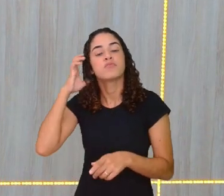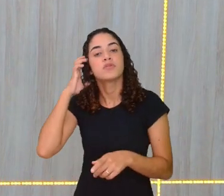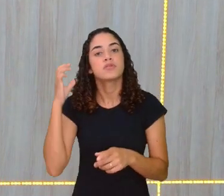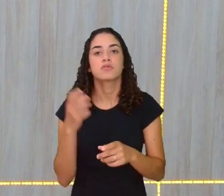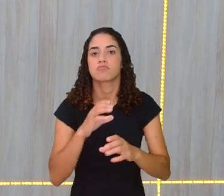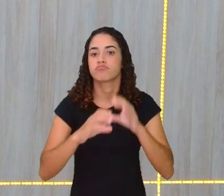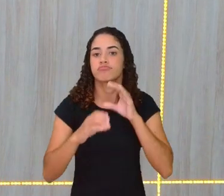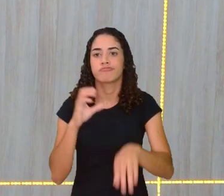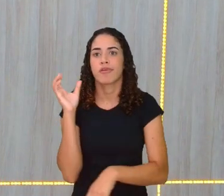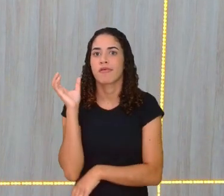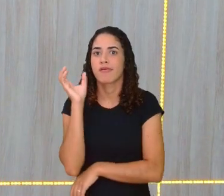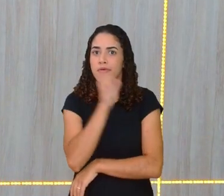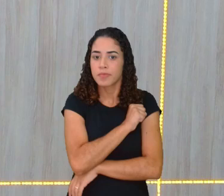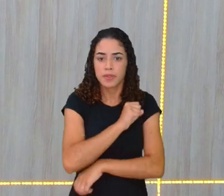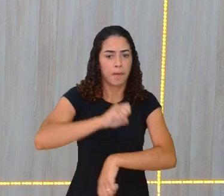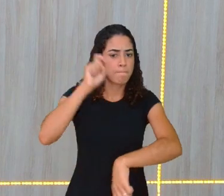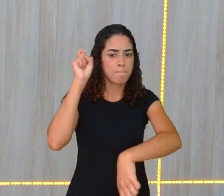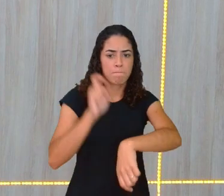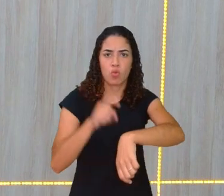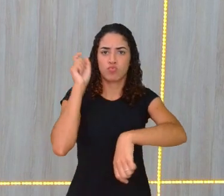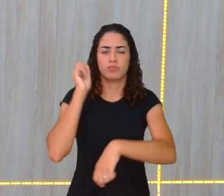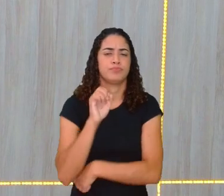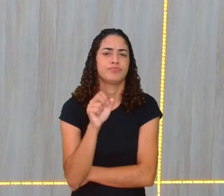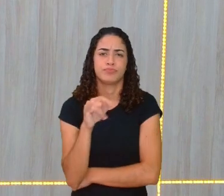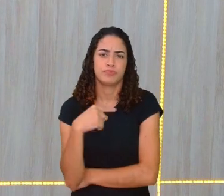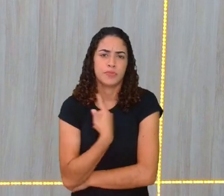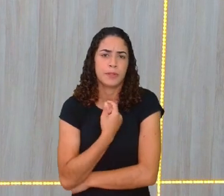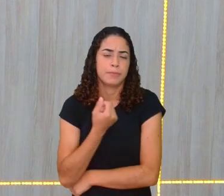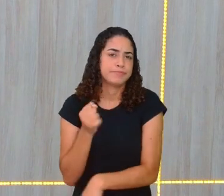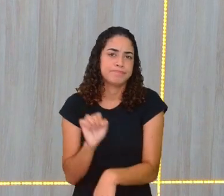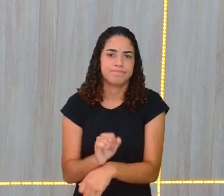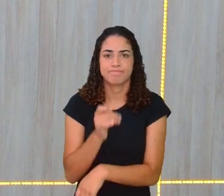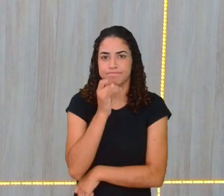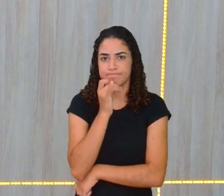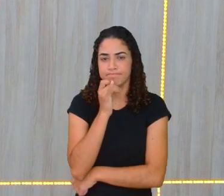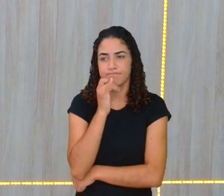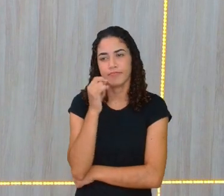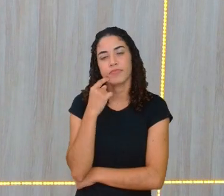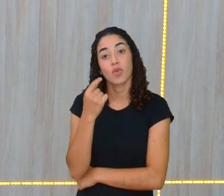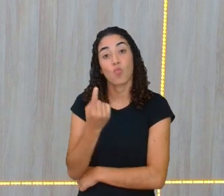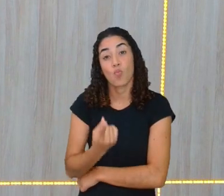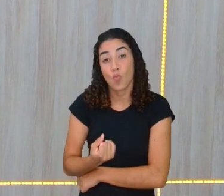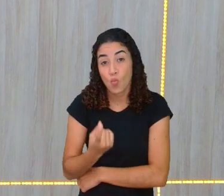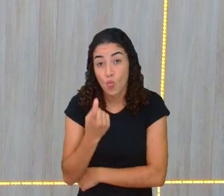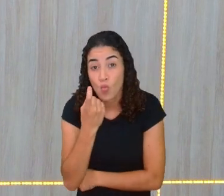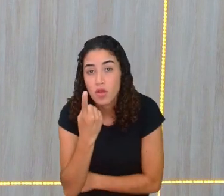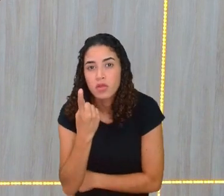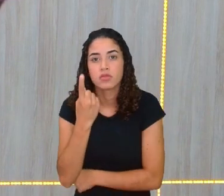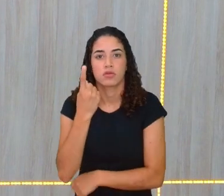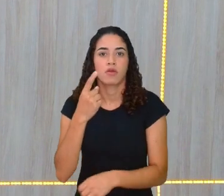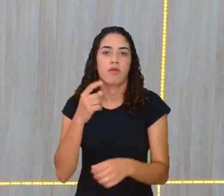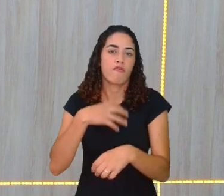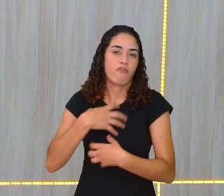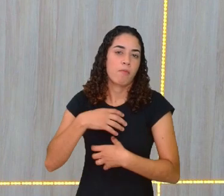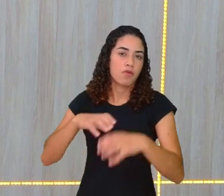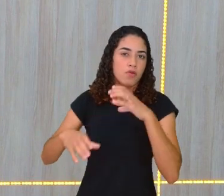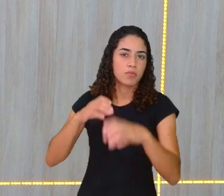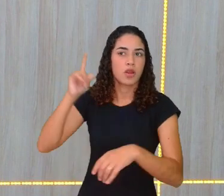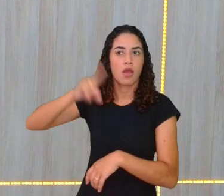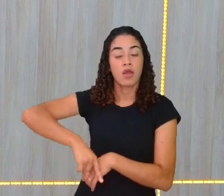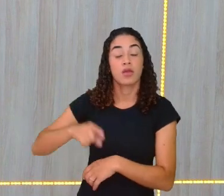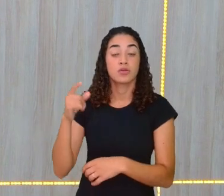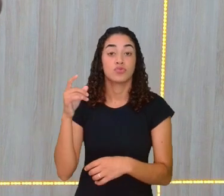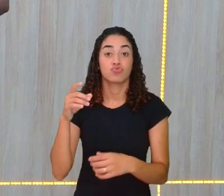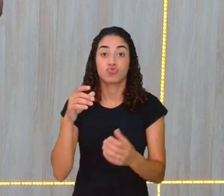rápida para a época, muito instantânea, né? Se a gente parar para pensar que o único meio de comunicação até então mais forte era justamente o jornal